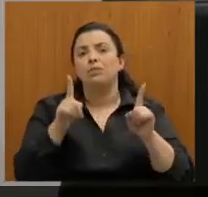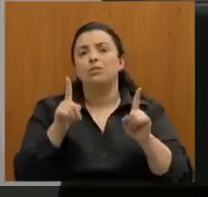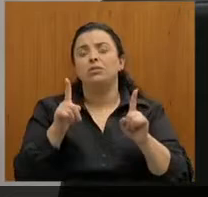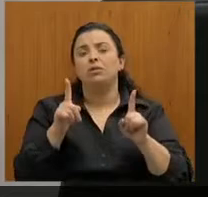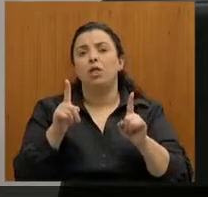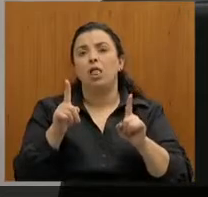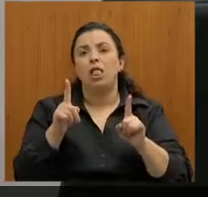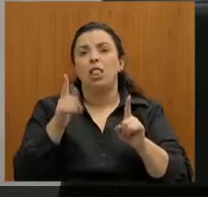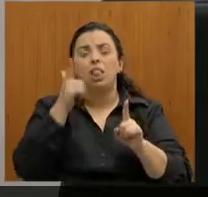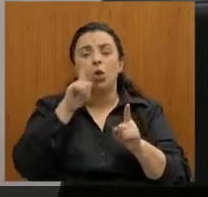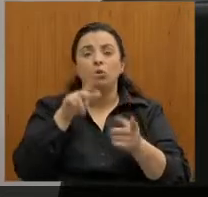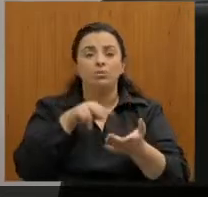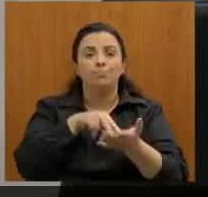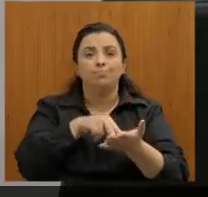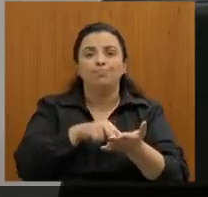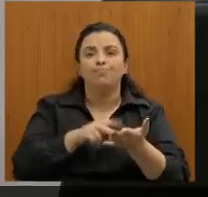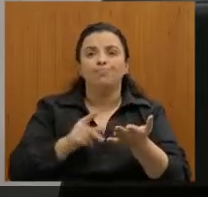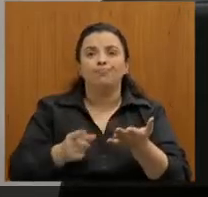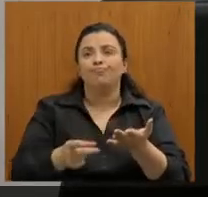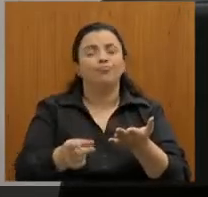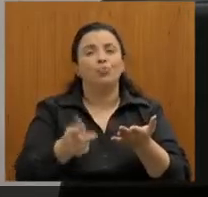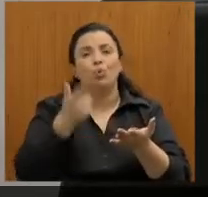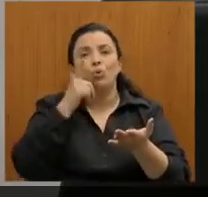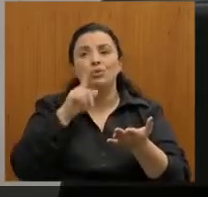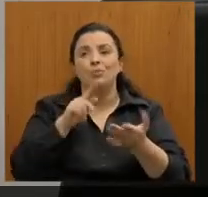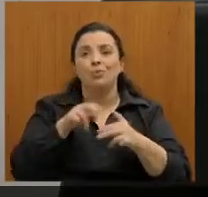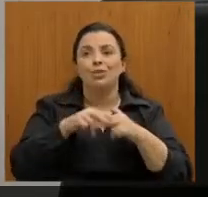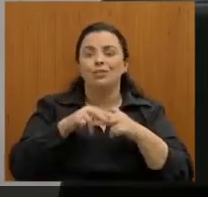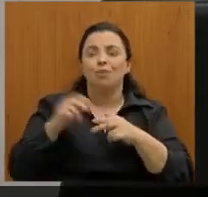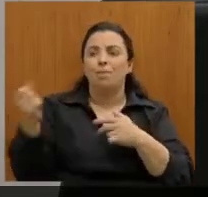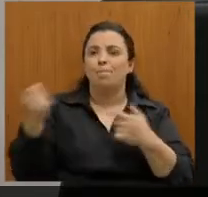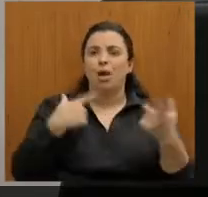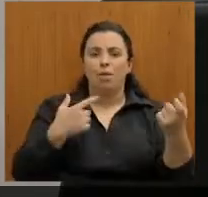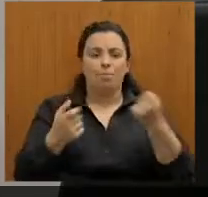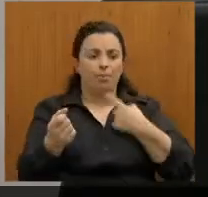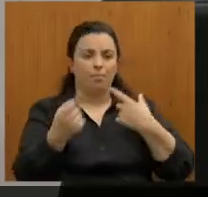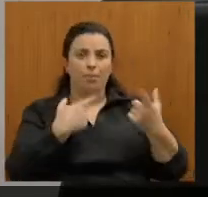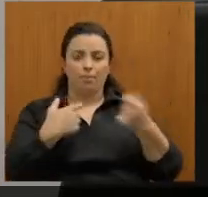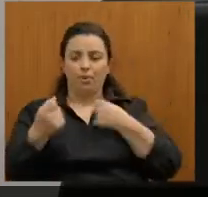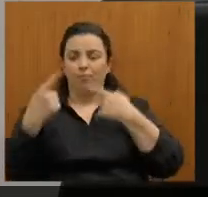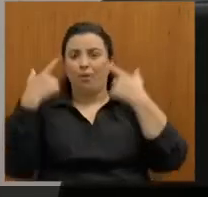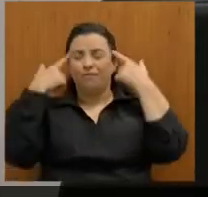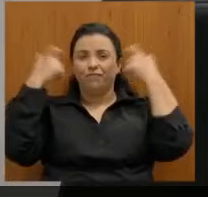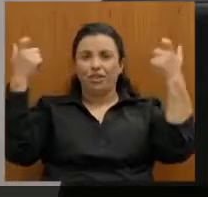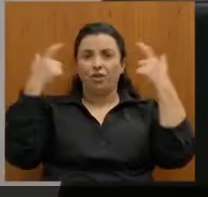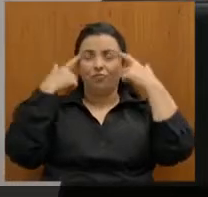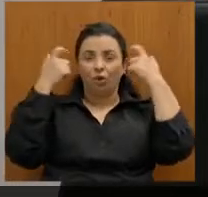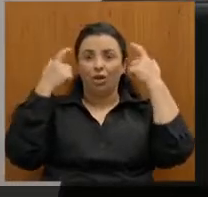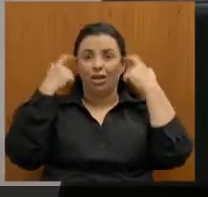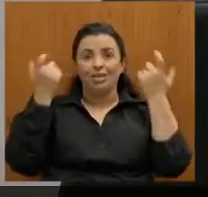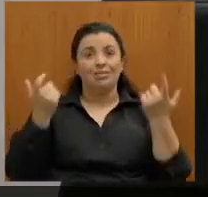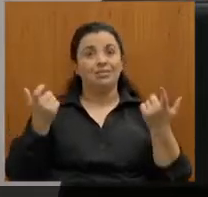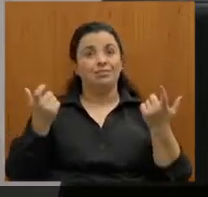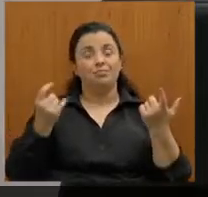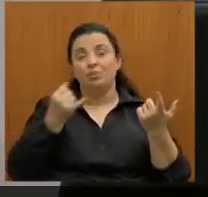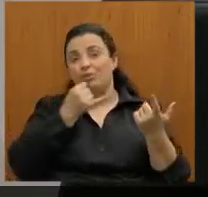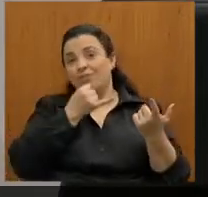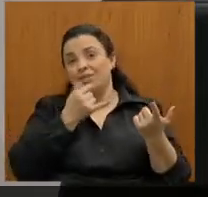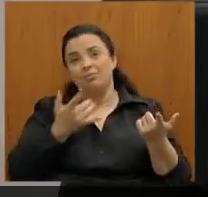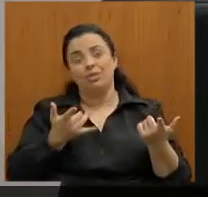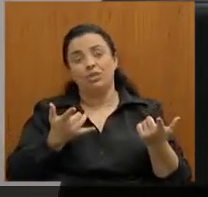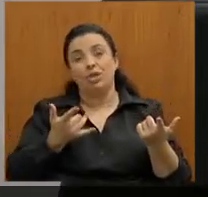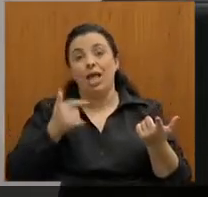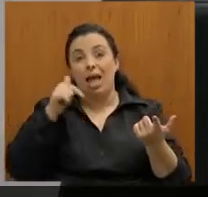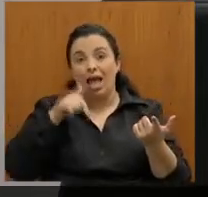manter diante dos diversos e números violências que acontecem e que infelizmente aqui no seu relativa